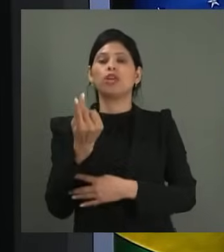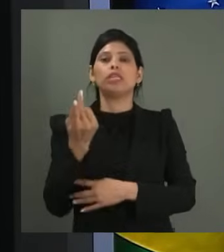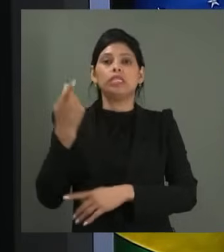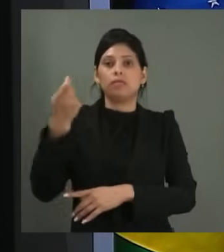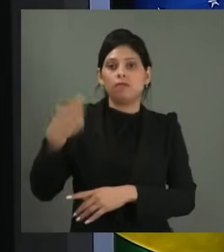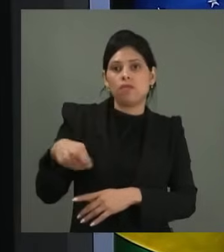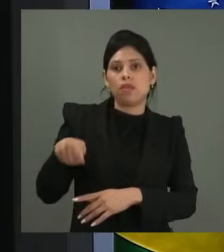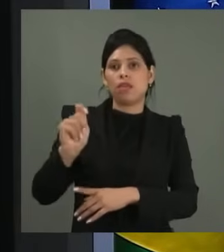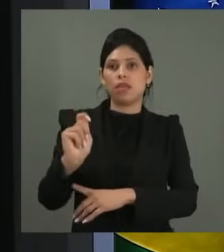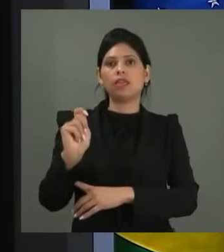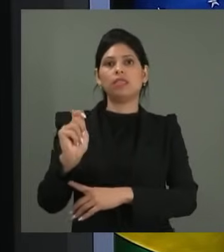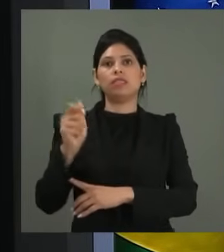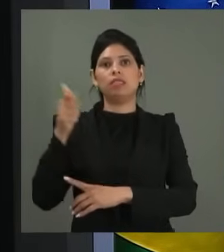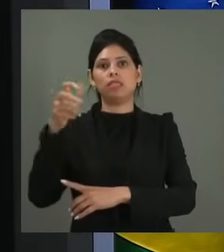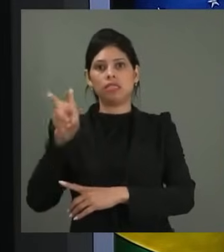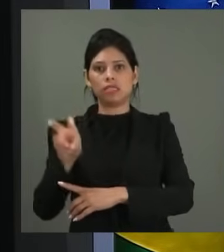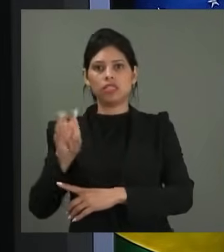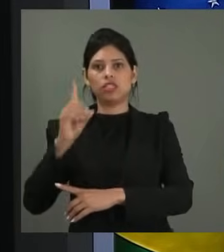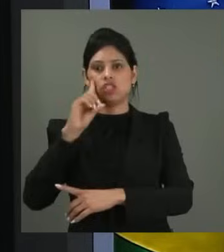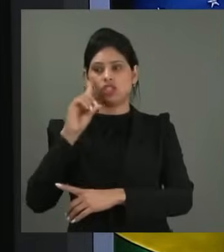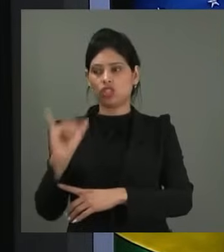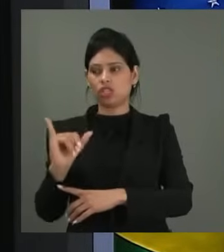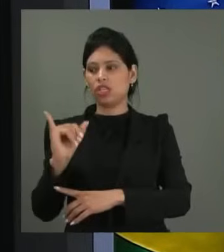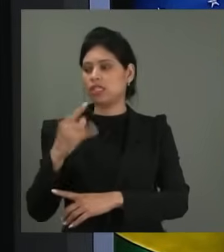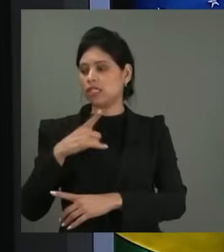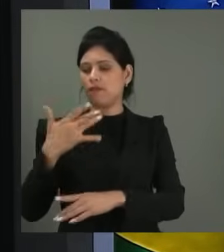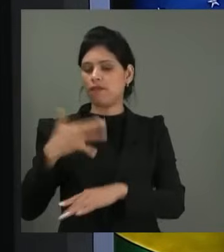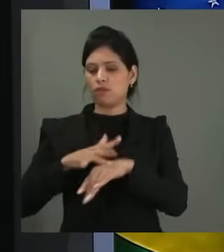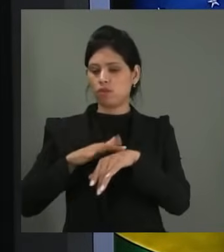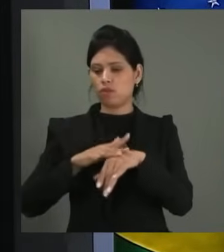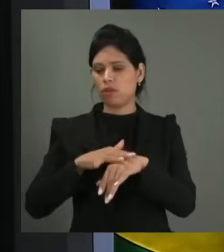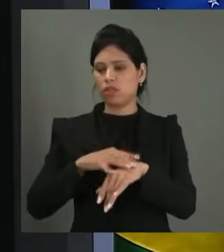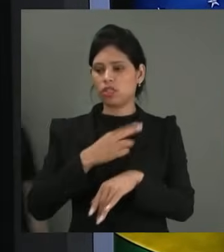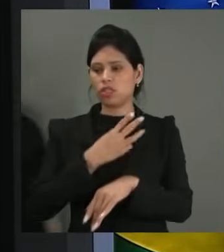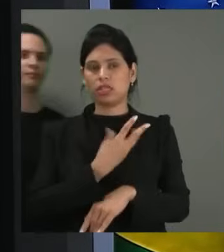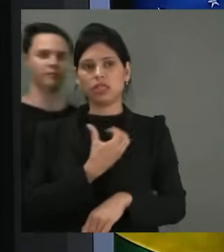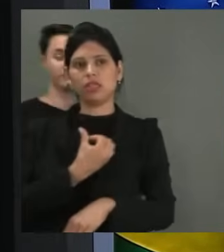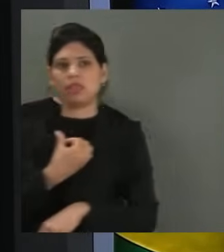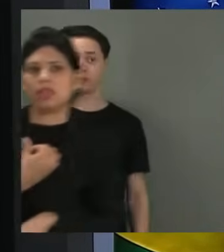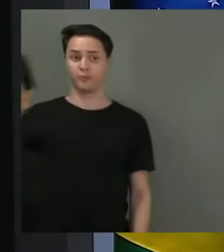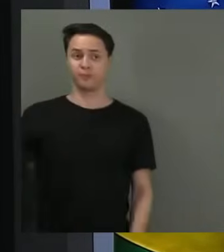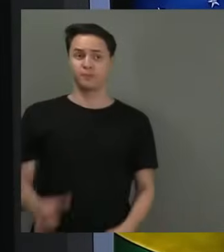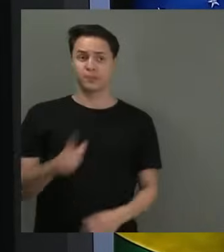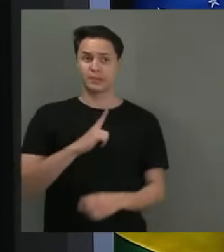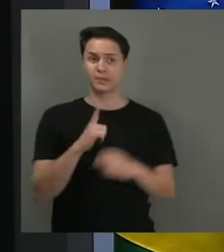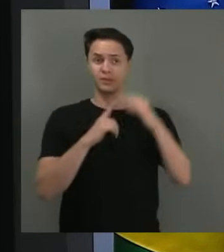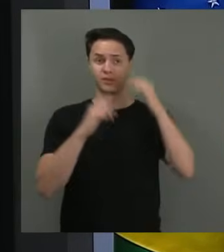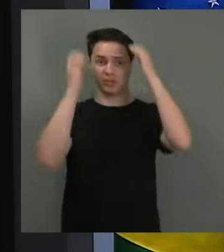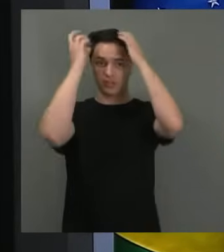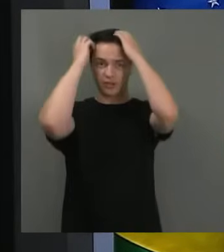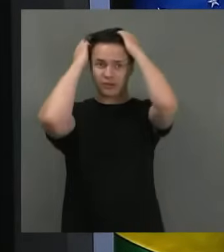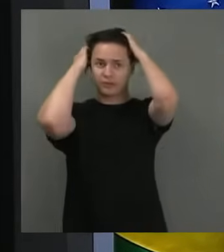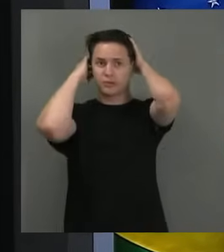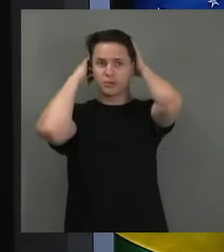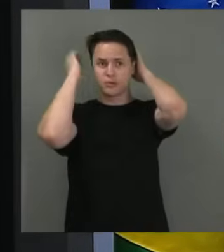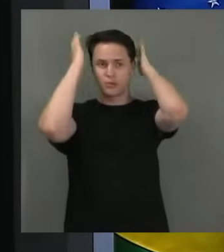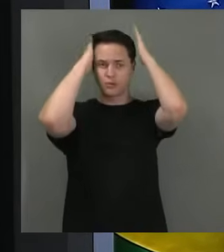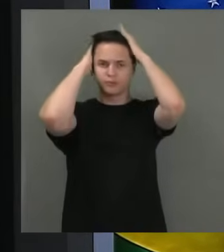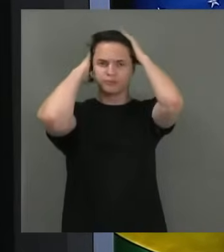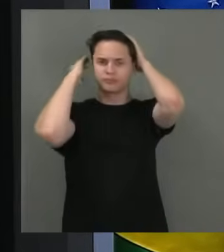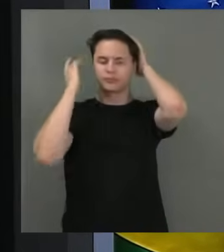de comorbidades, 30 e tantos atendimentos de saúde, e foi deixado